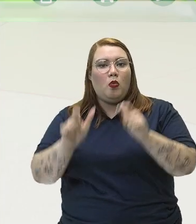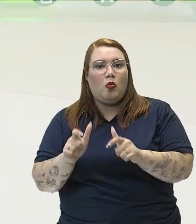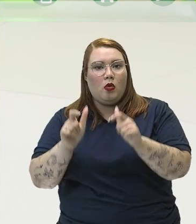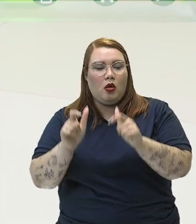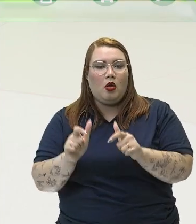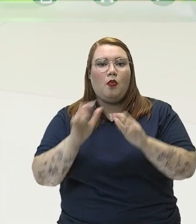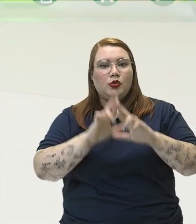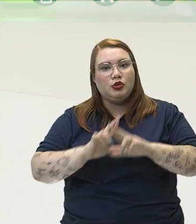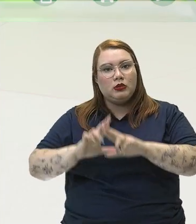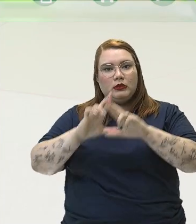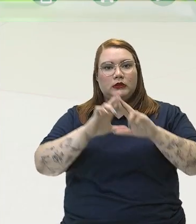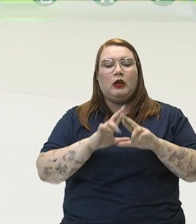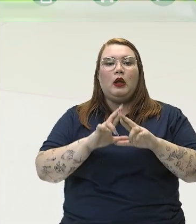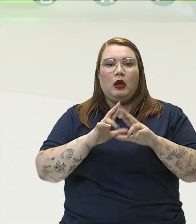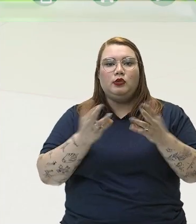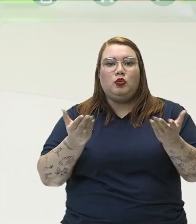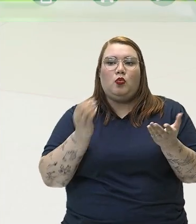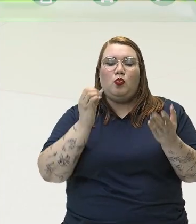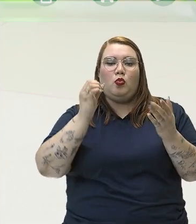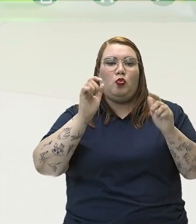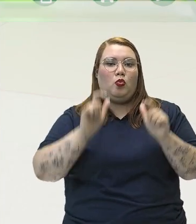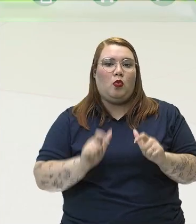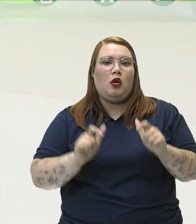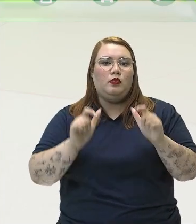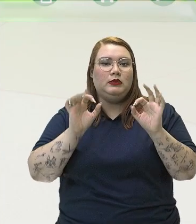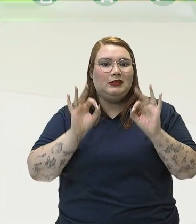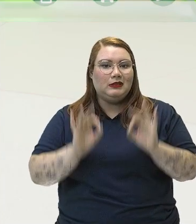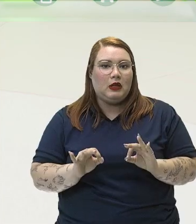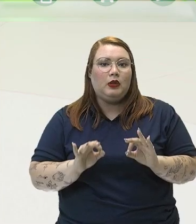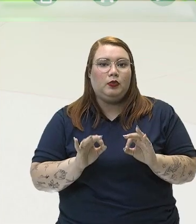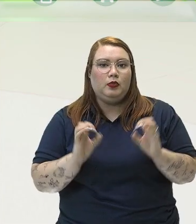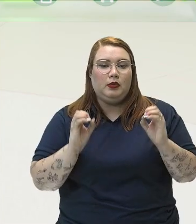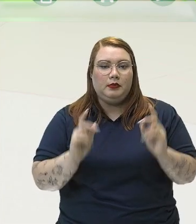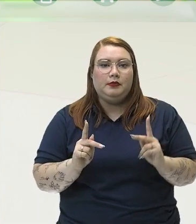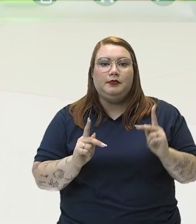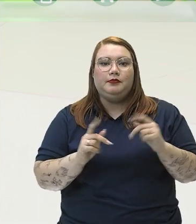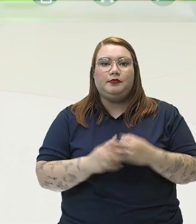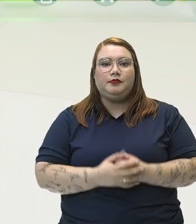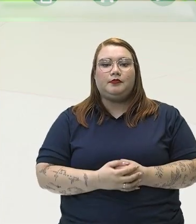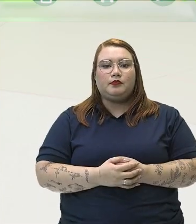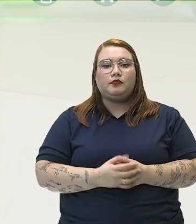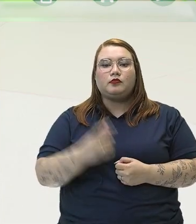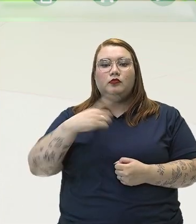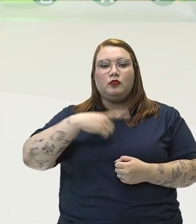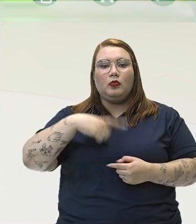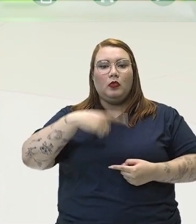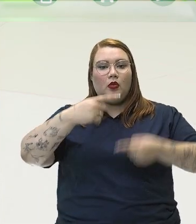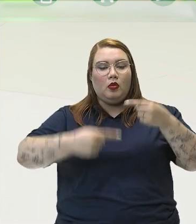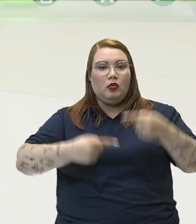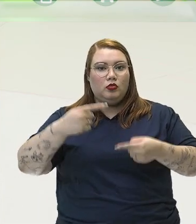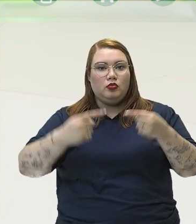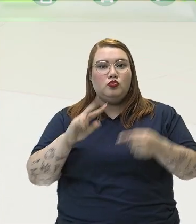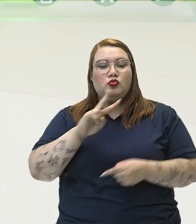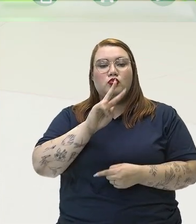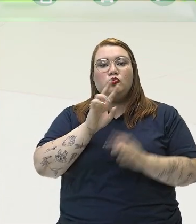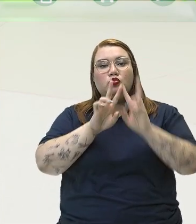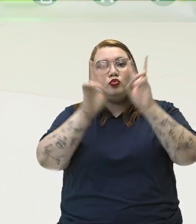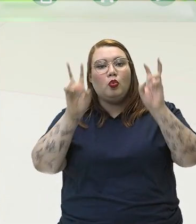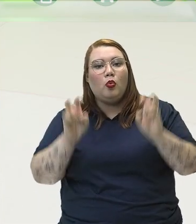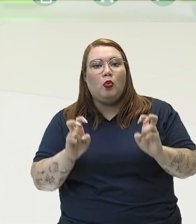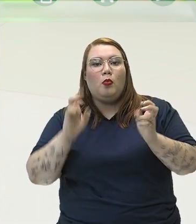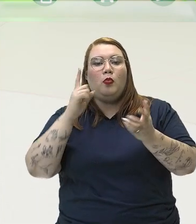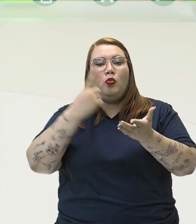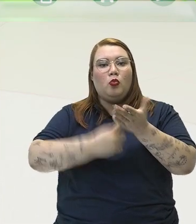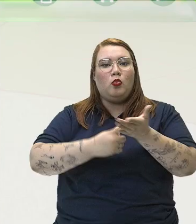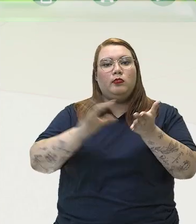trazer consequências. A gente está falando aí do lixo eletrônico. Há uma discussão sobre o acordo setorial que